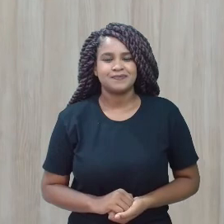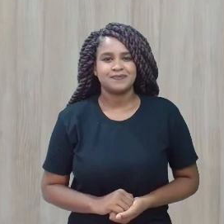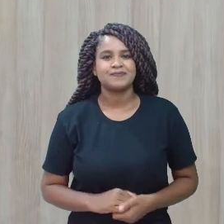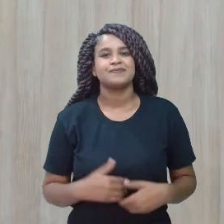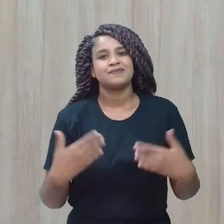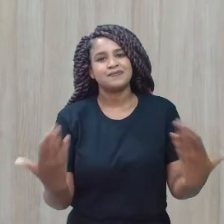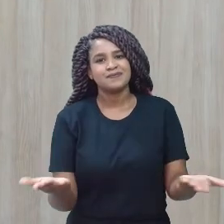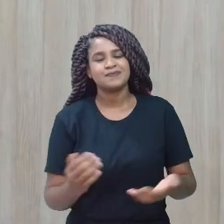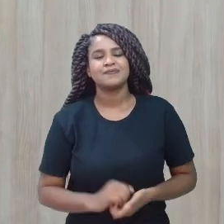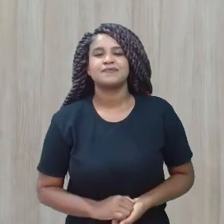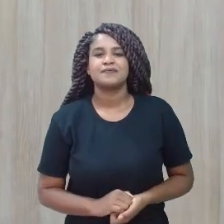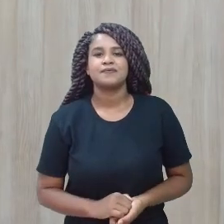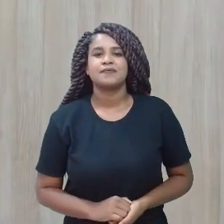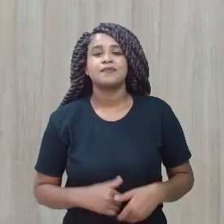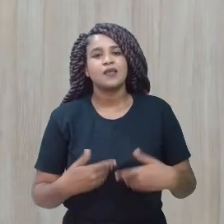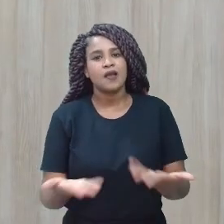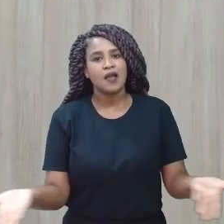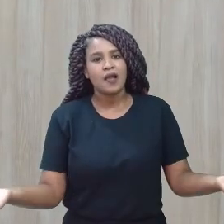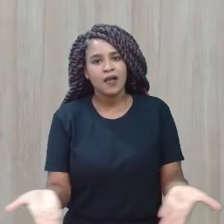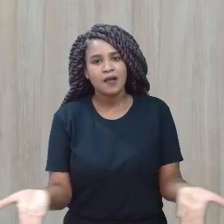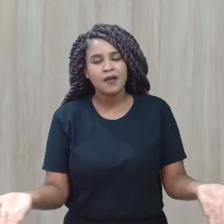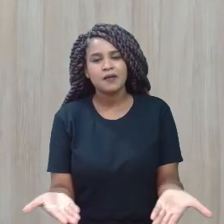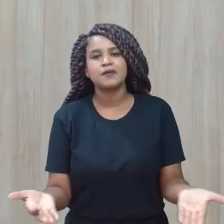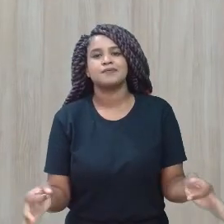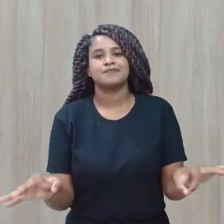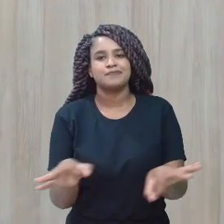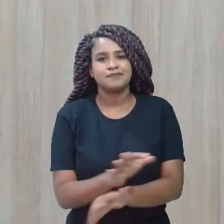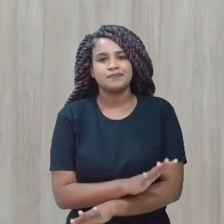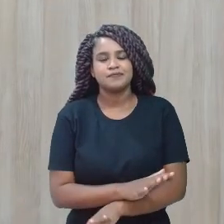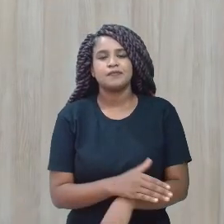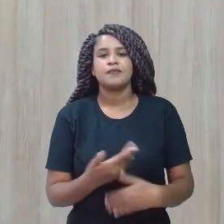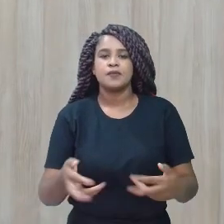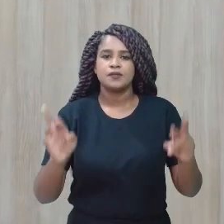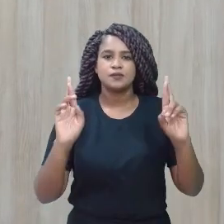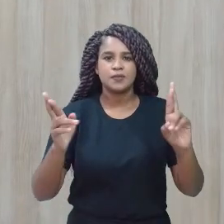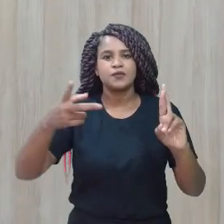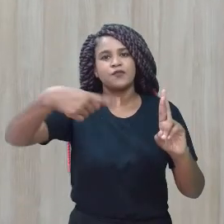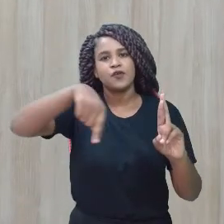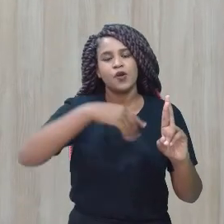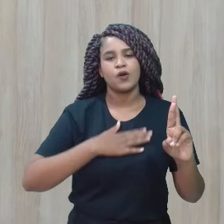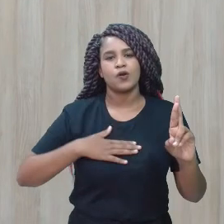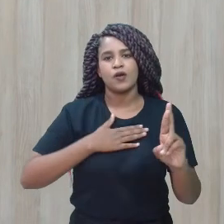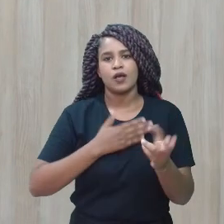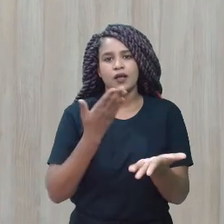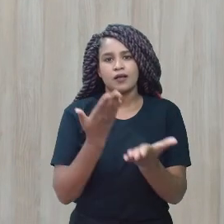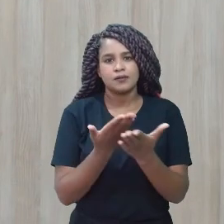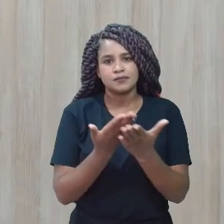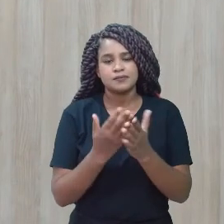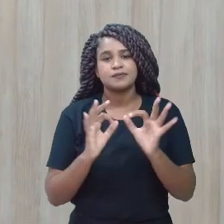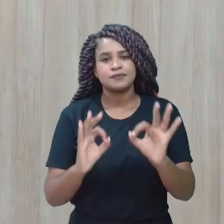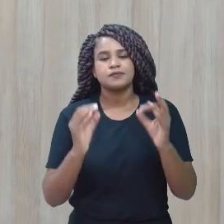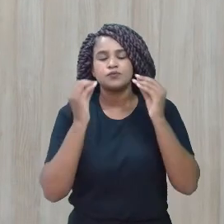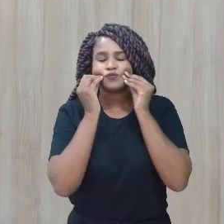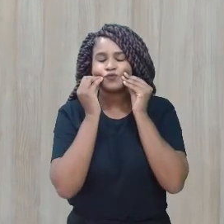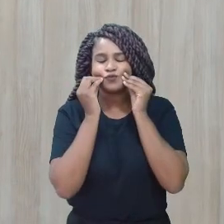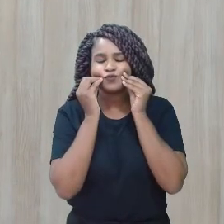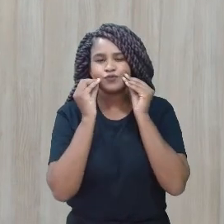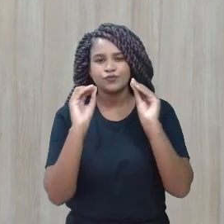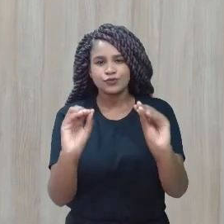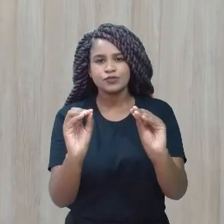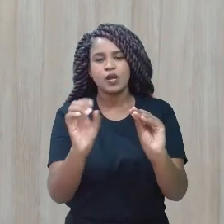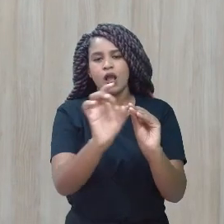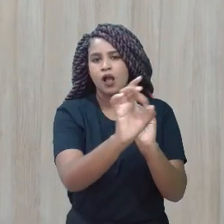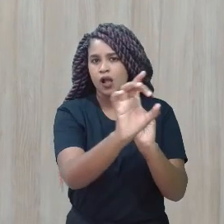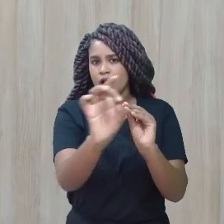É isso, gente. A gente vai ficando hoje por aqui. Espero que vocês tenham gostado da aula, certo? Um beijo bem grande para